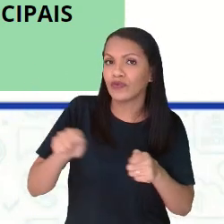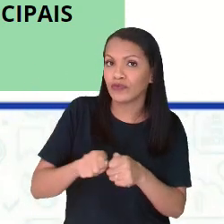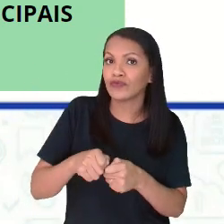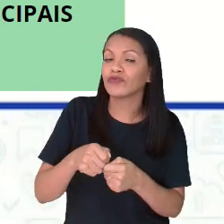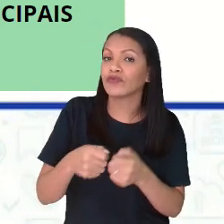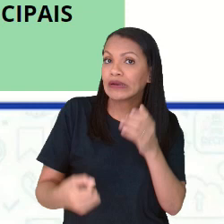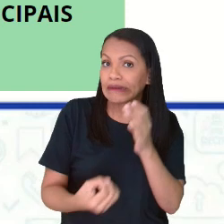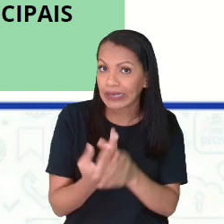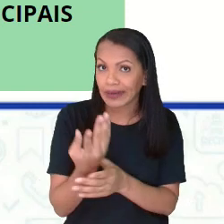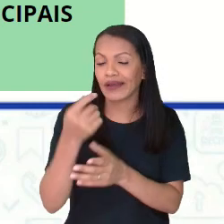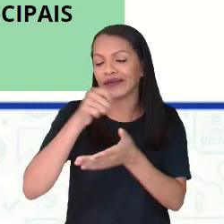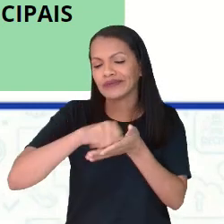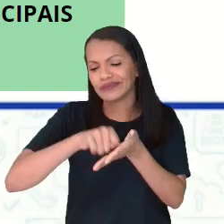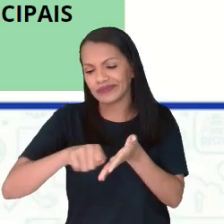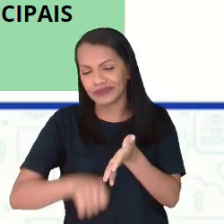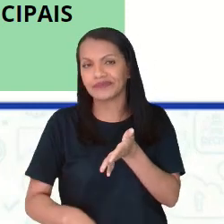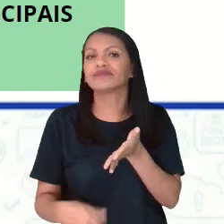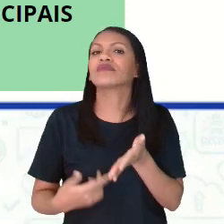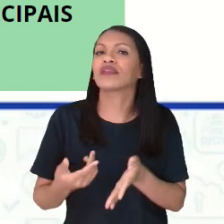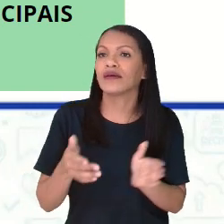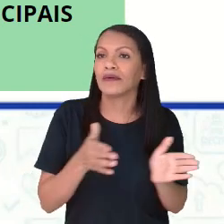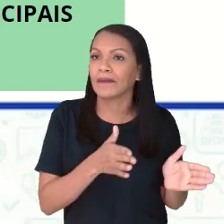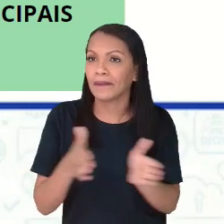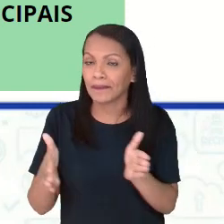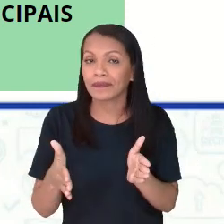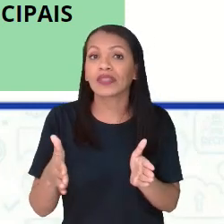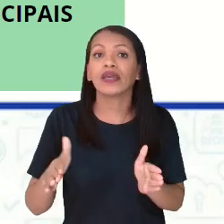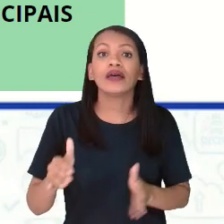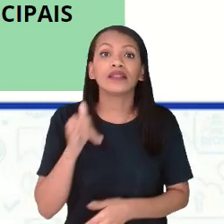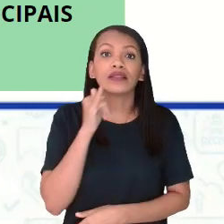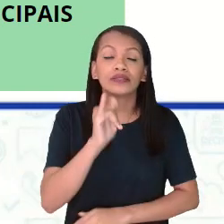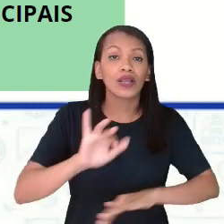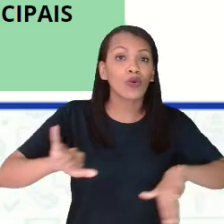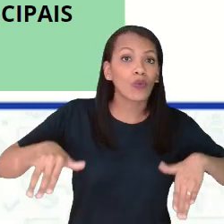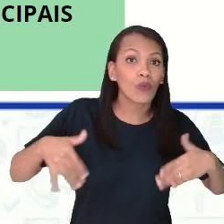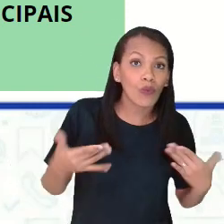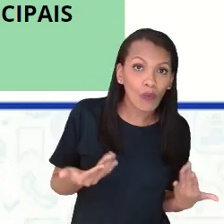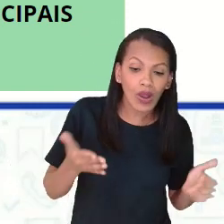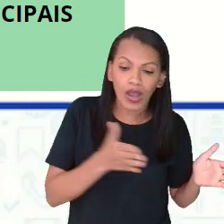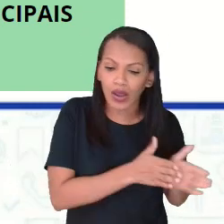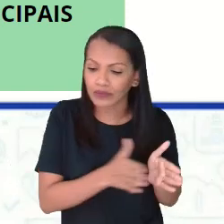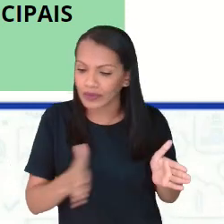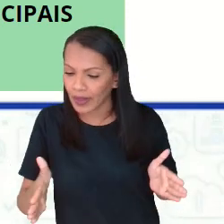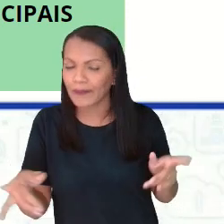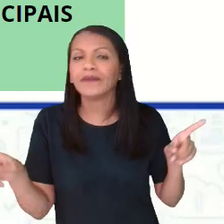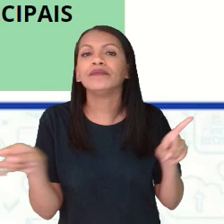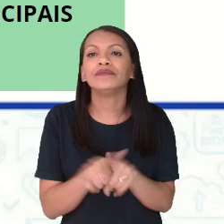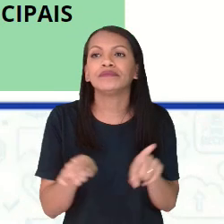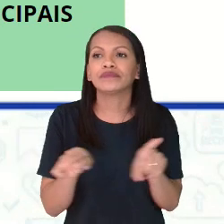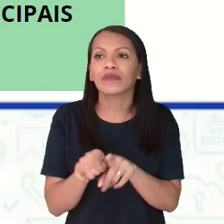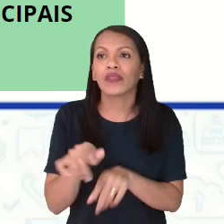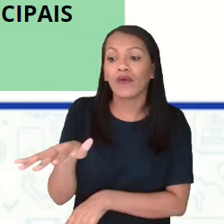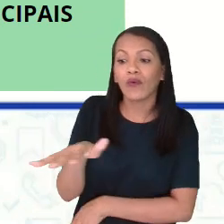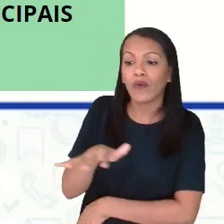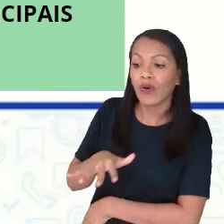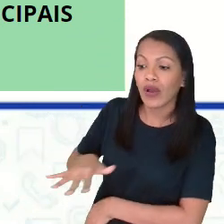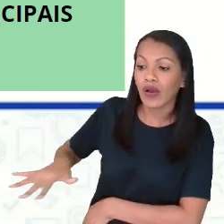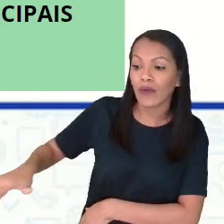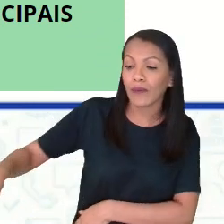tá? Então, quando você vai se referir a tempo, você precisa dizer qual tempo. O espaço, o chamado